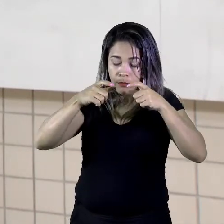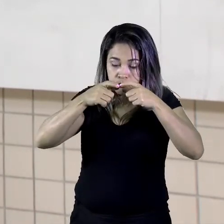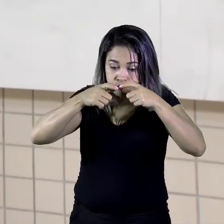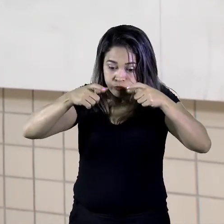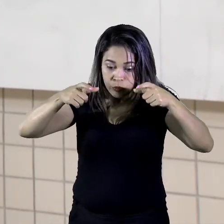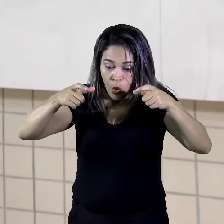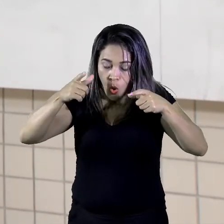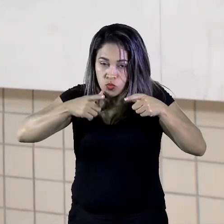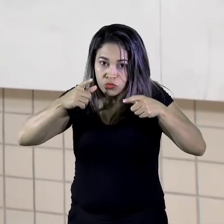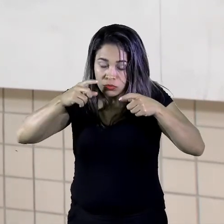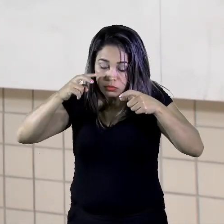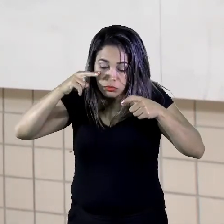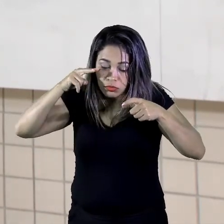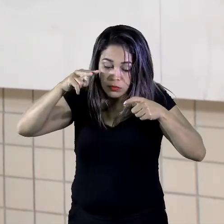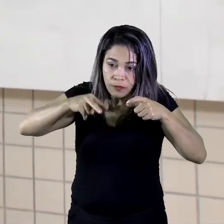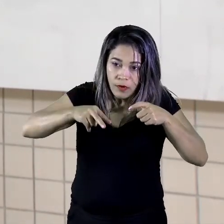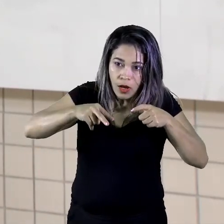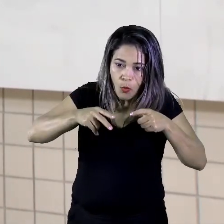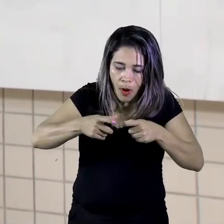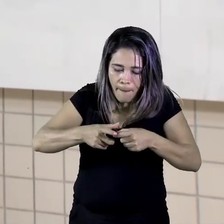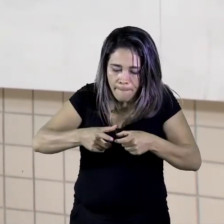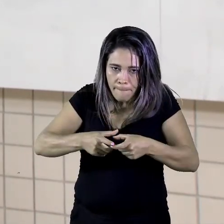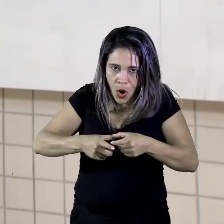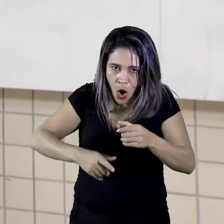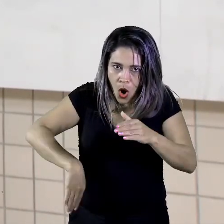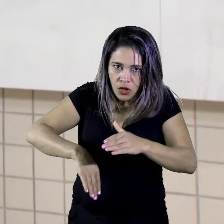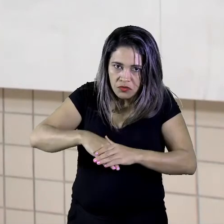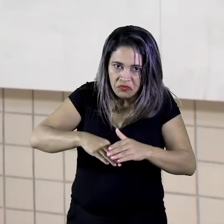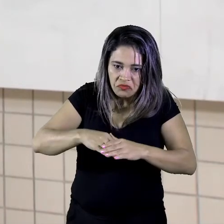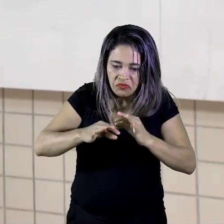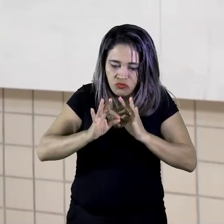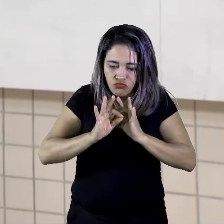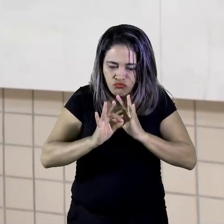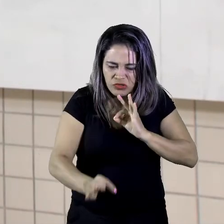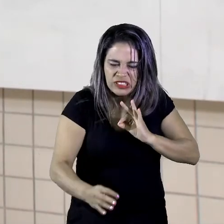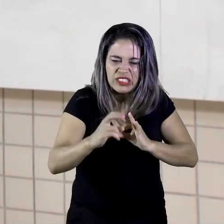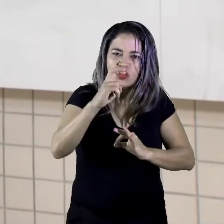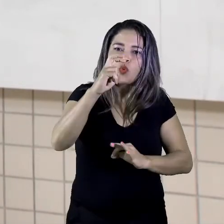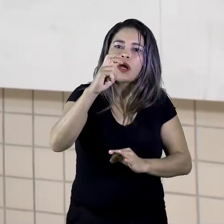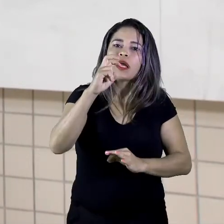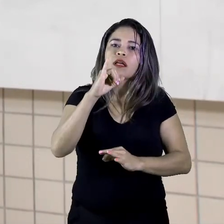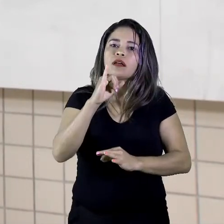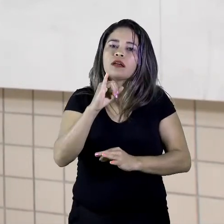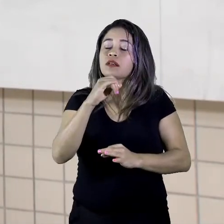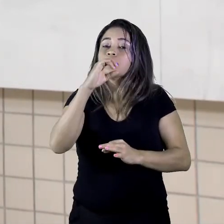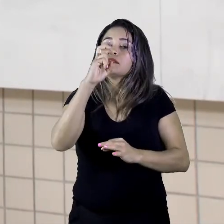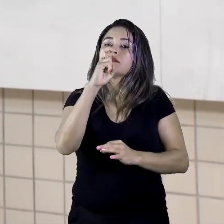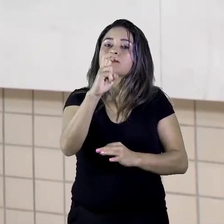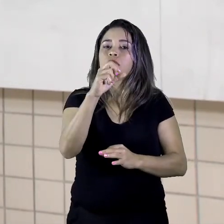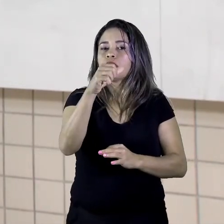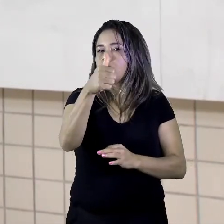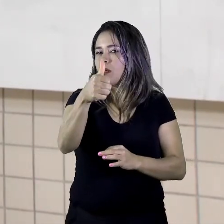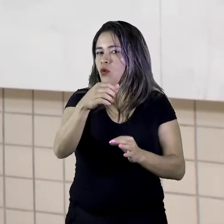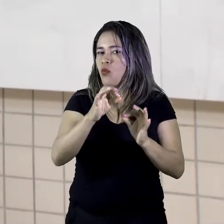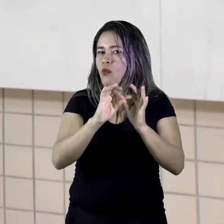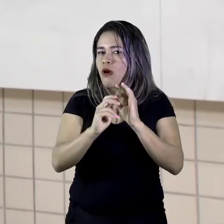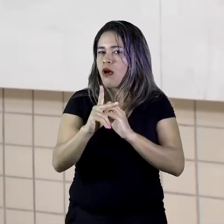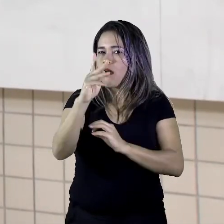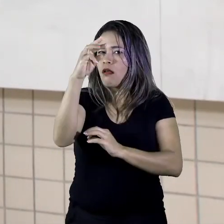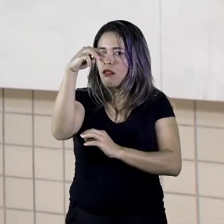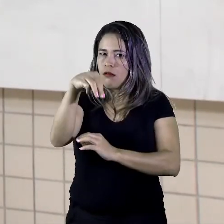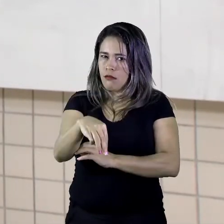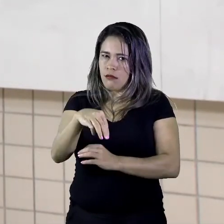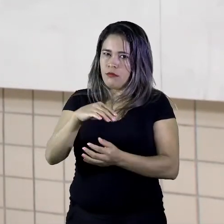por exemplo, uma bola de futebol a 51 quilômetros. Então, imagina, uma bola de futebol